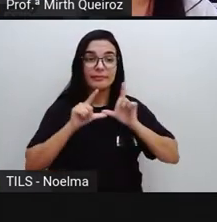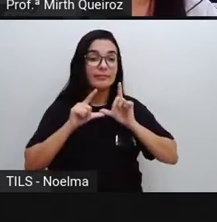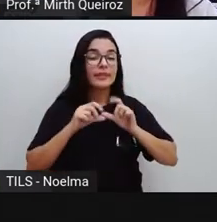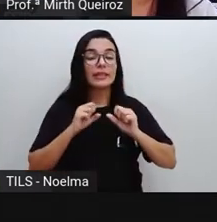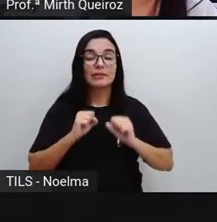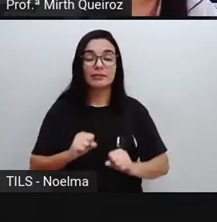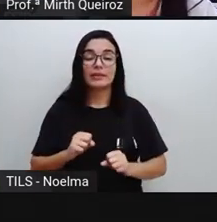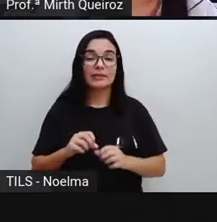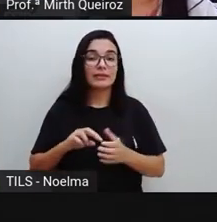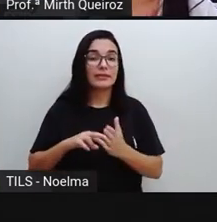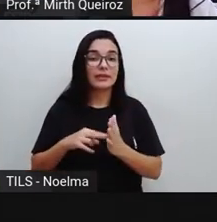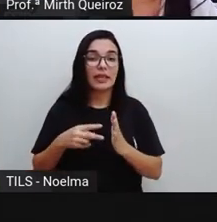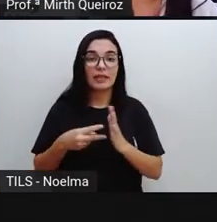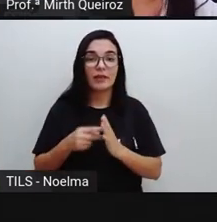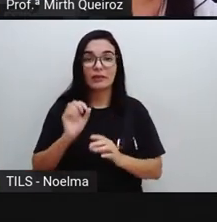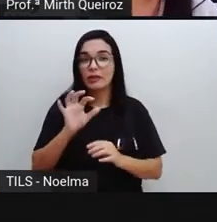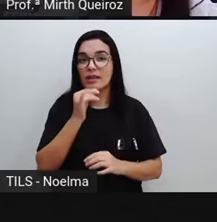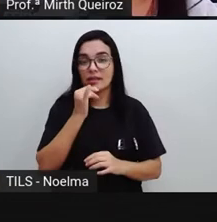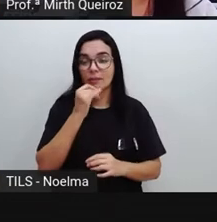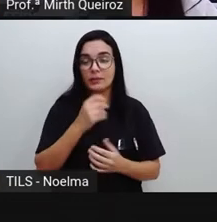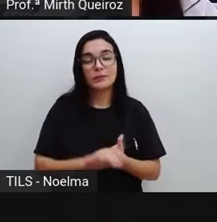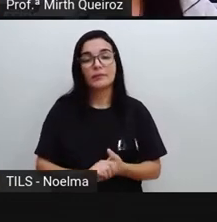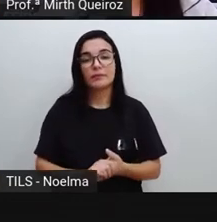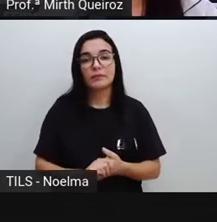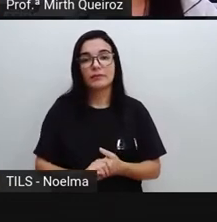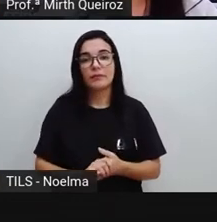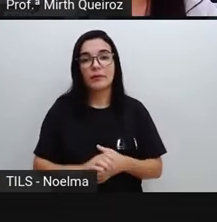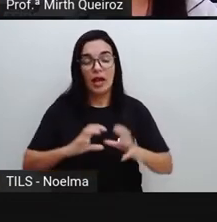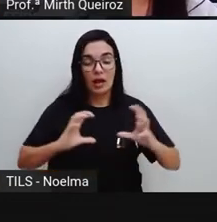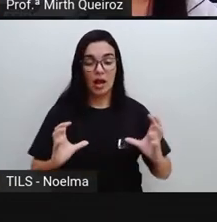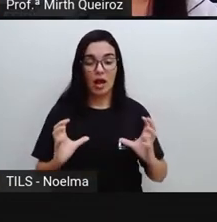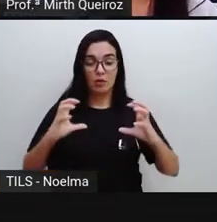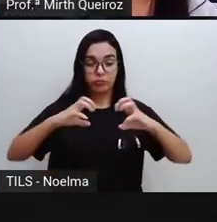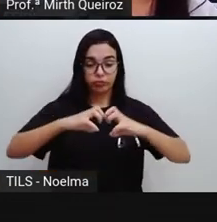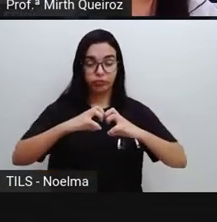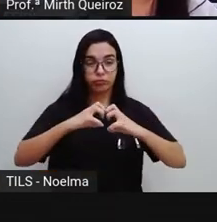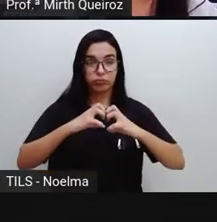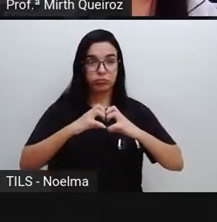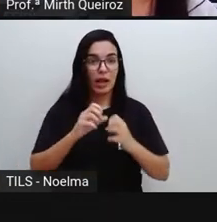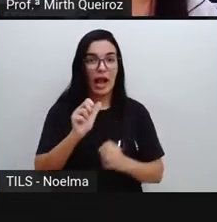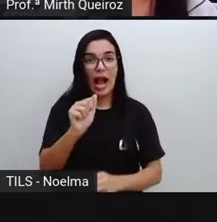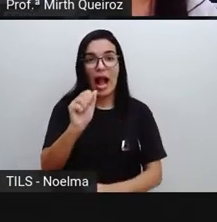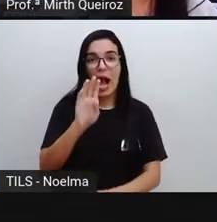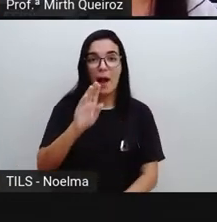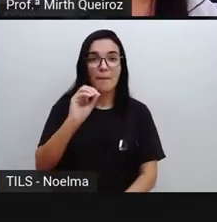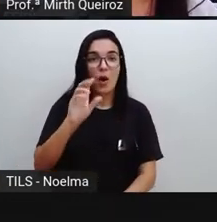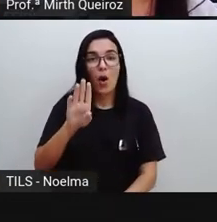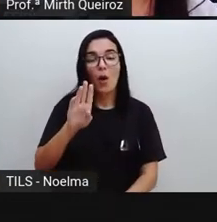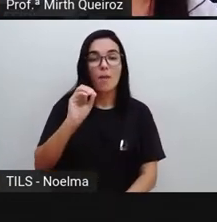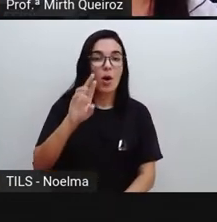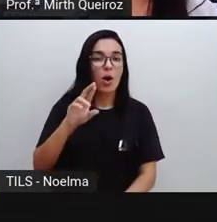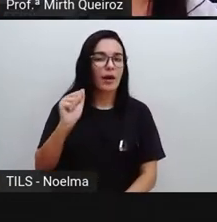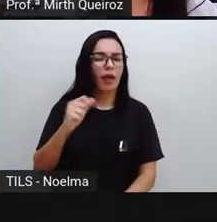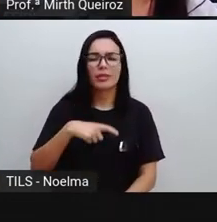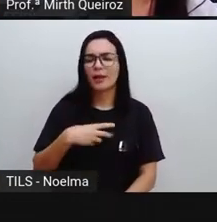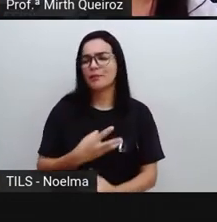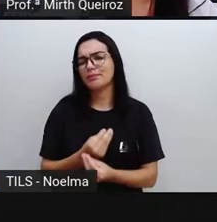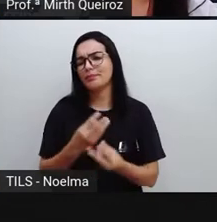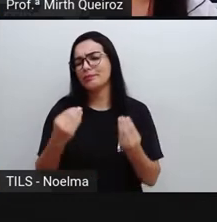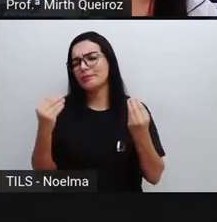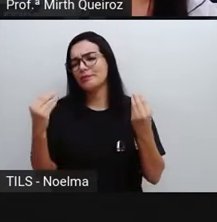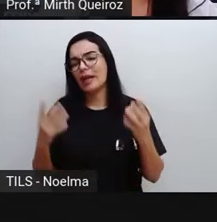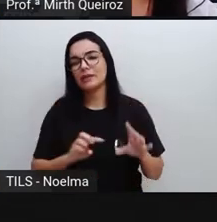palavra, significado de abóbora no Google. Aí vai vir várias páginas aí de dicionário